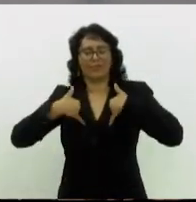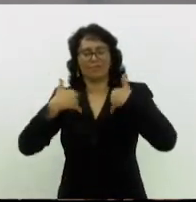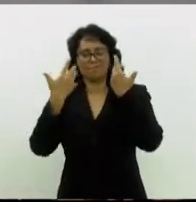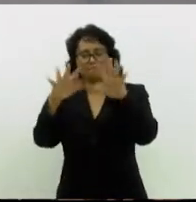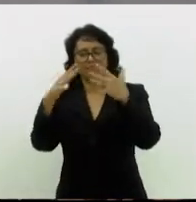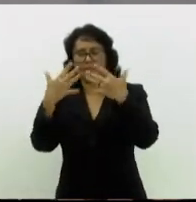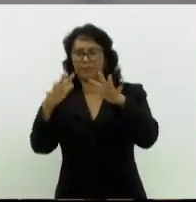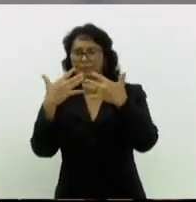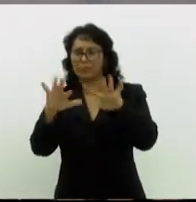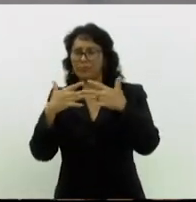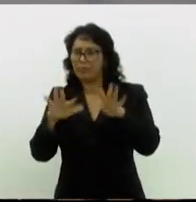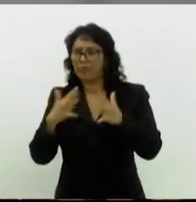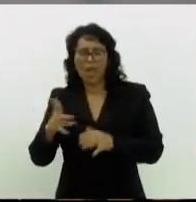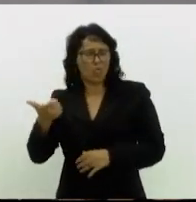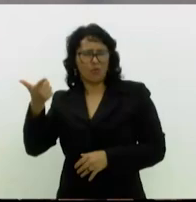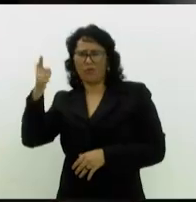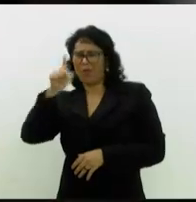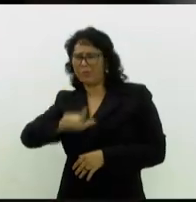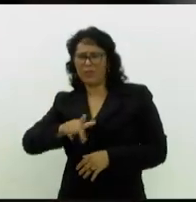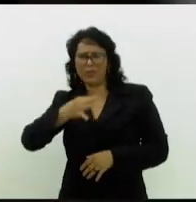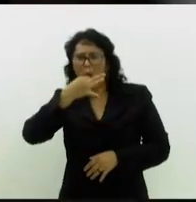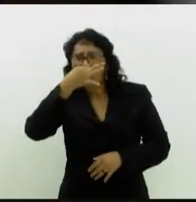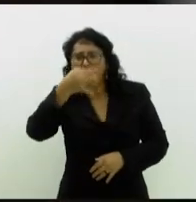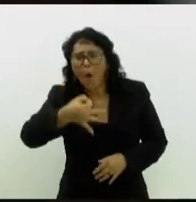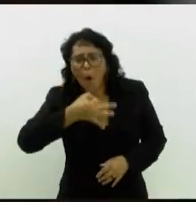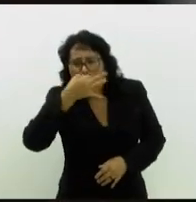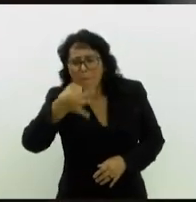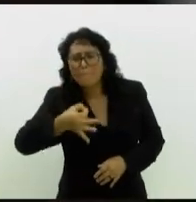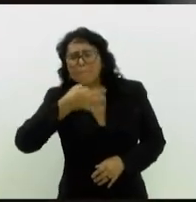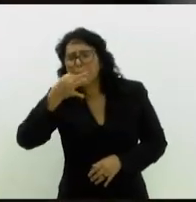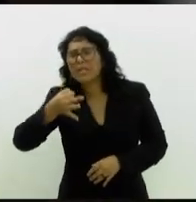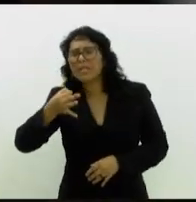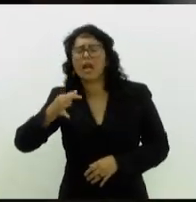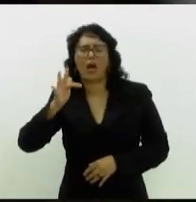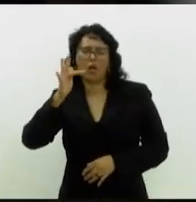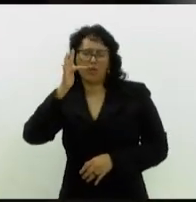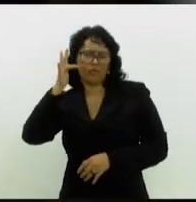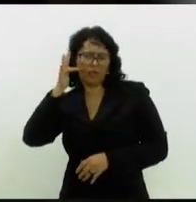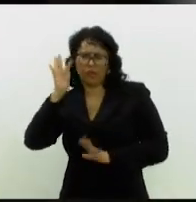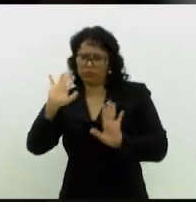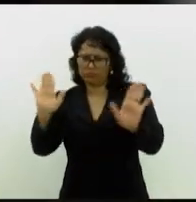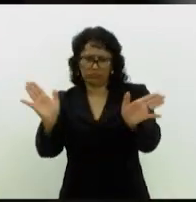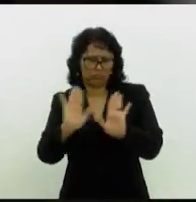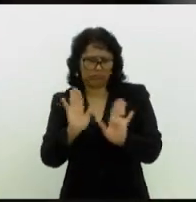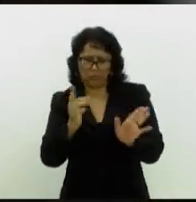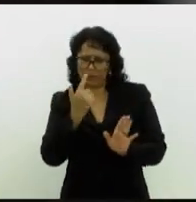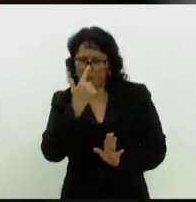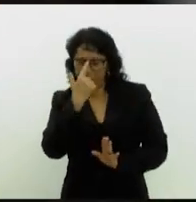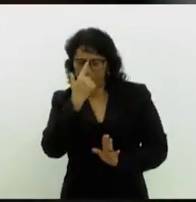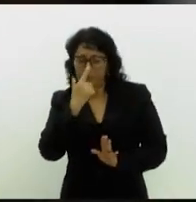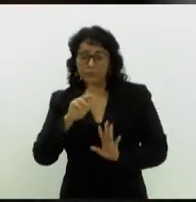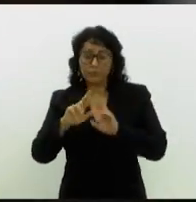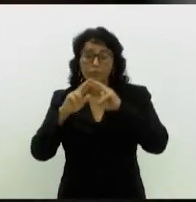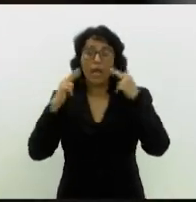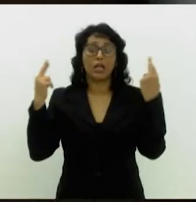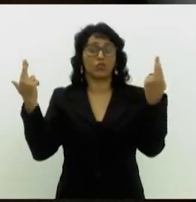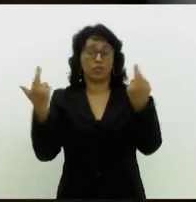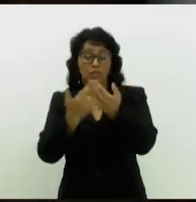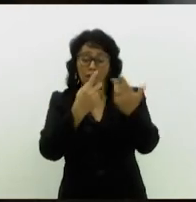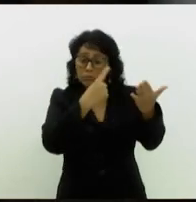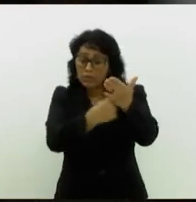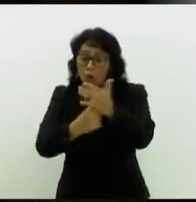repetir os argumentos Deputado Flávio serafine listou as reuniões os acordos as